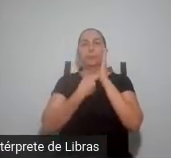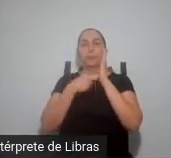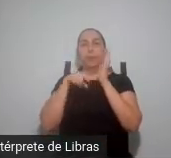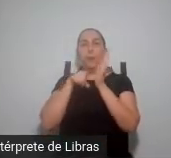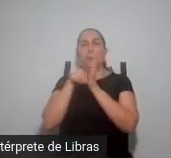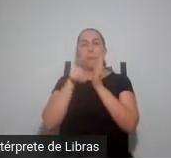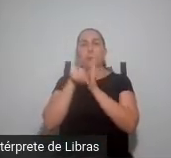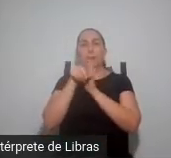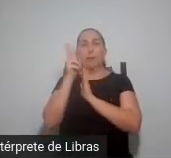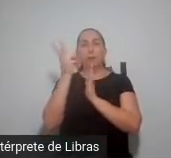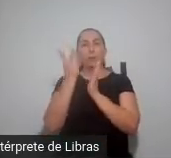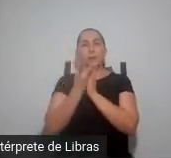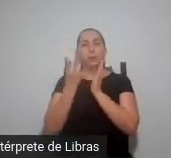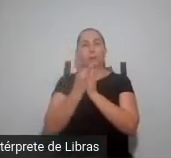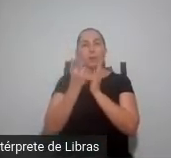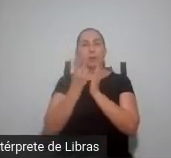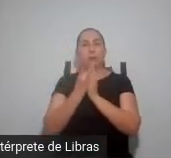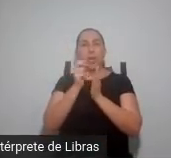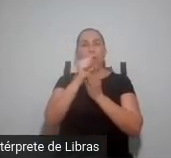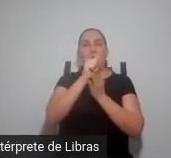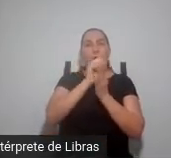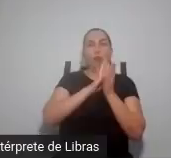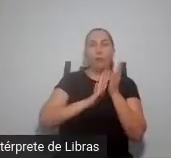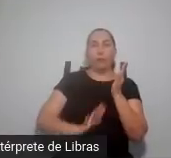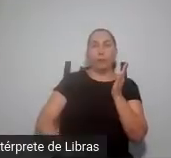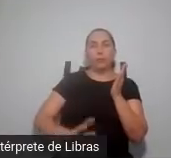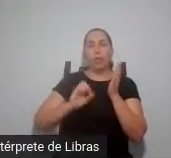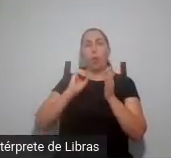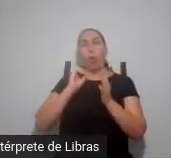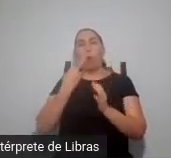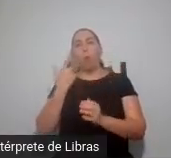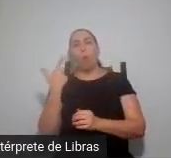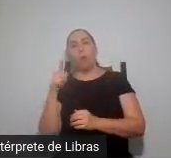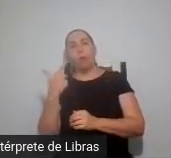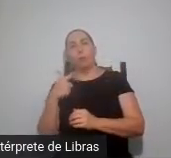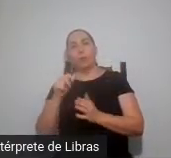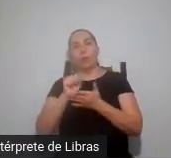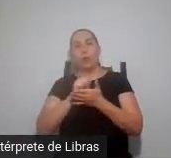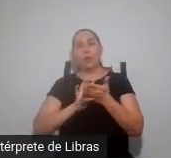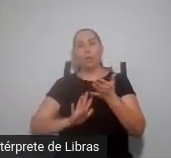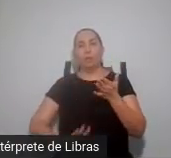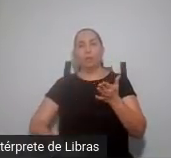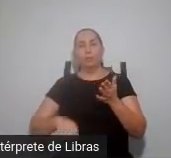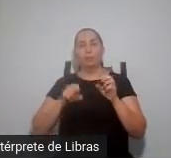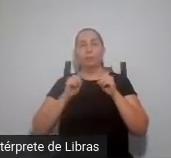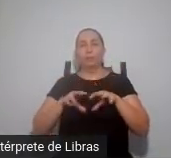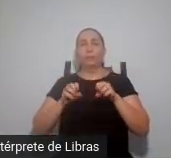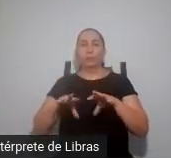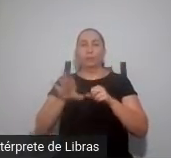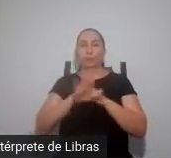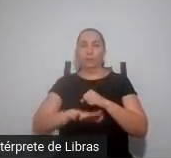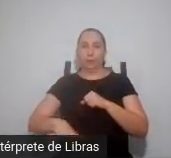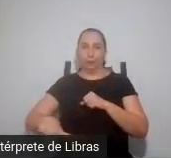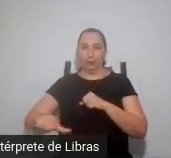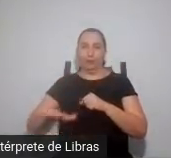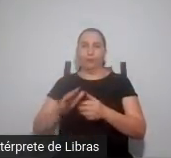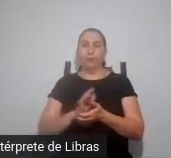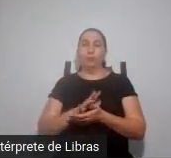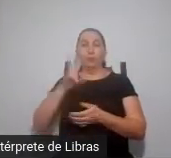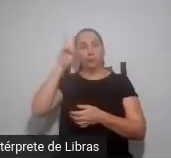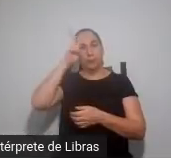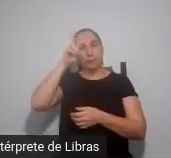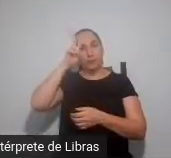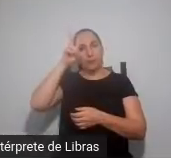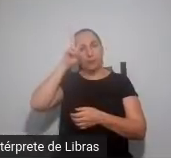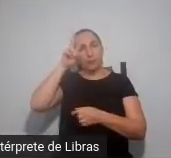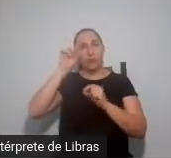sempre assim: alfabetiza ou não alfabetiza na educação infantil? E aí a gente lembrar, gente, porque tem gente